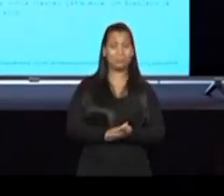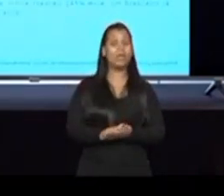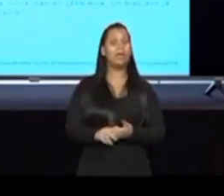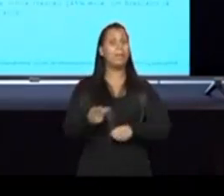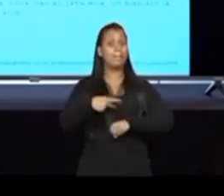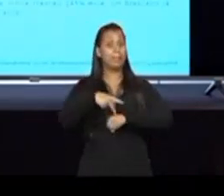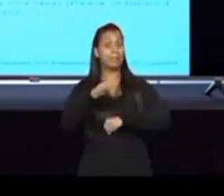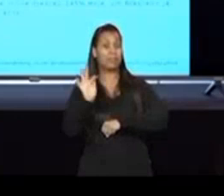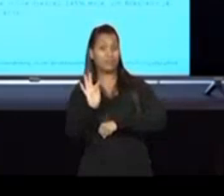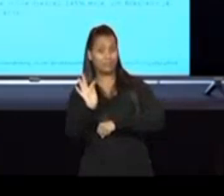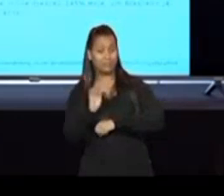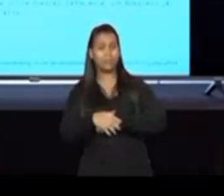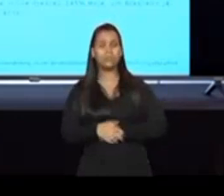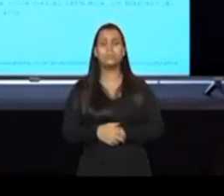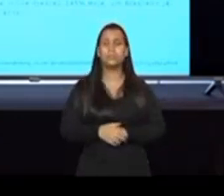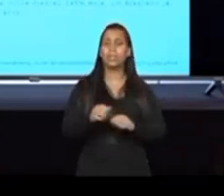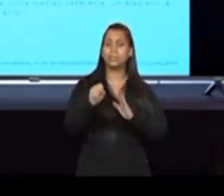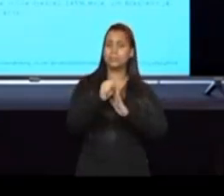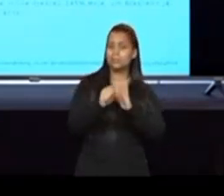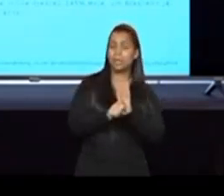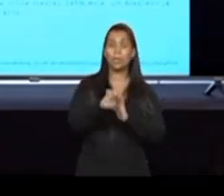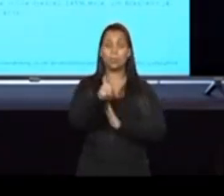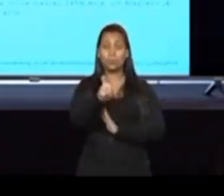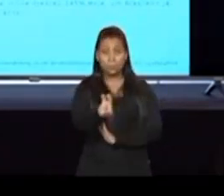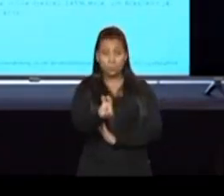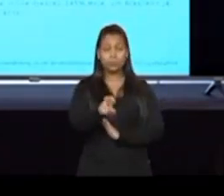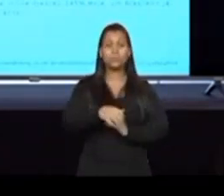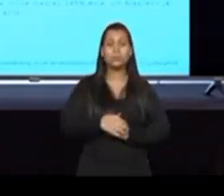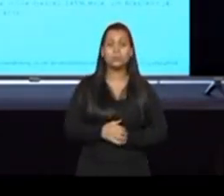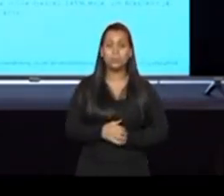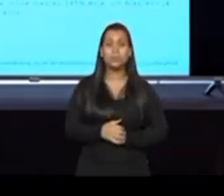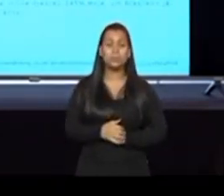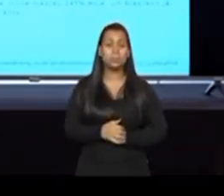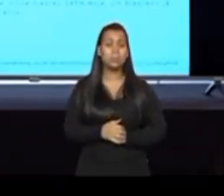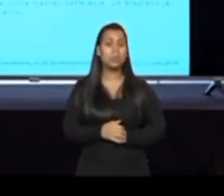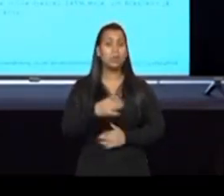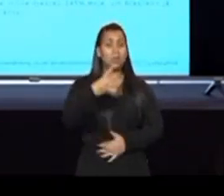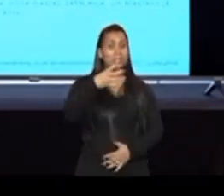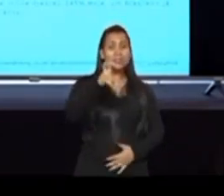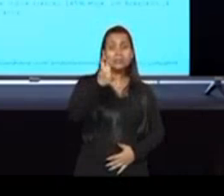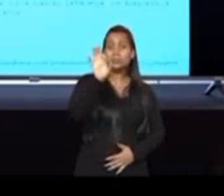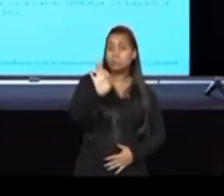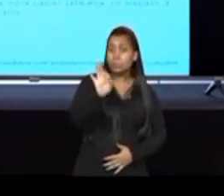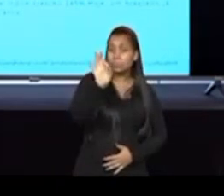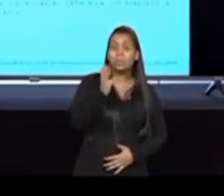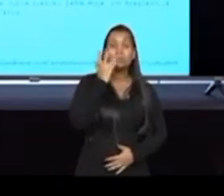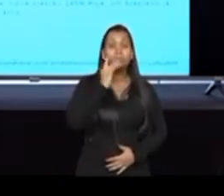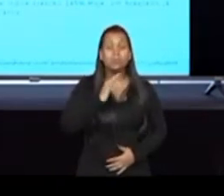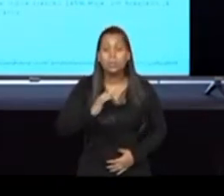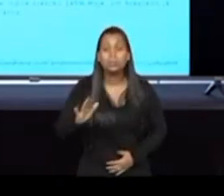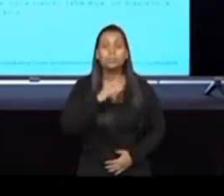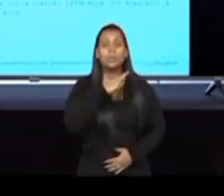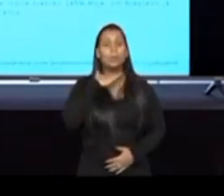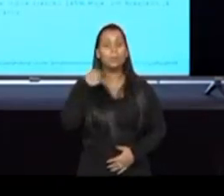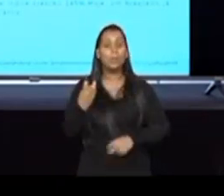Na França, por exemplo, século V, 1.500 anos atrás, cerca de 45% das